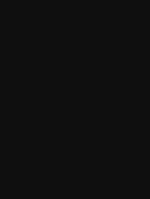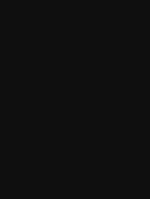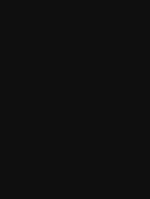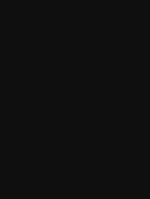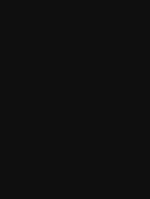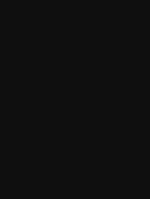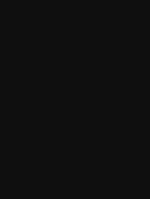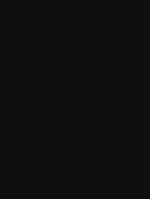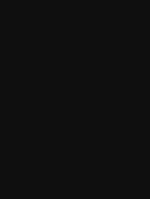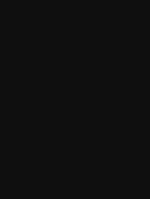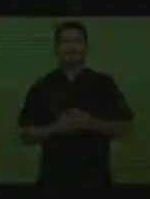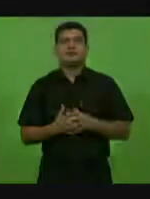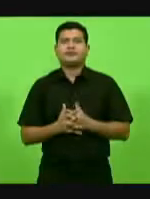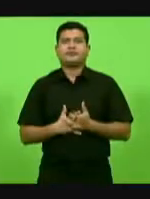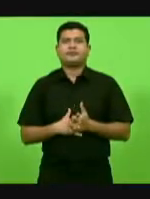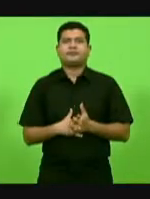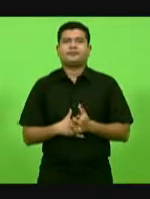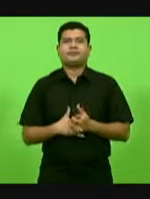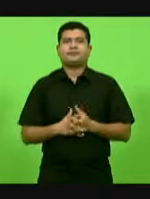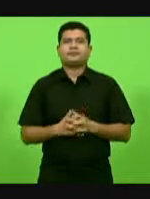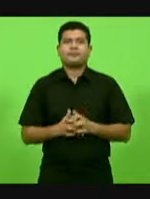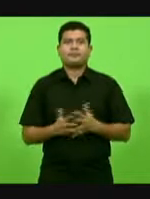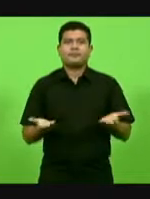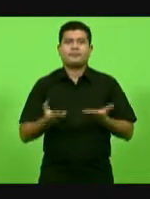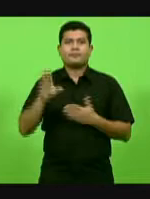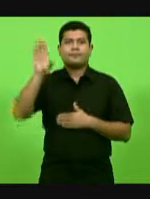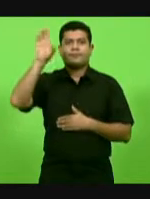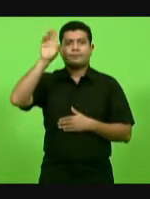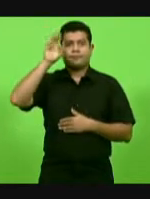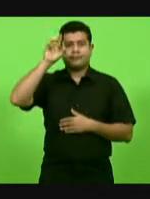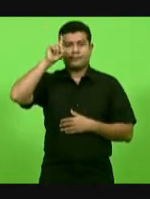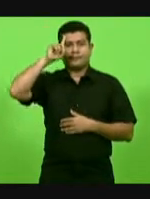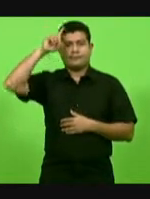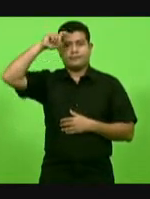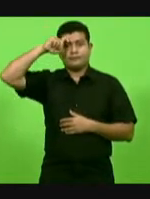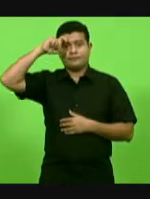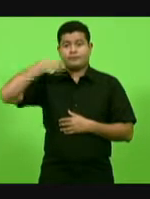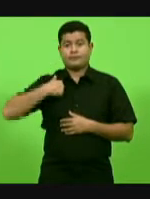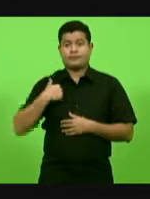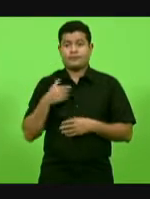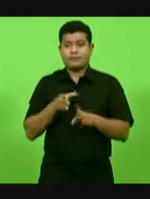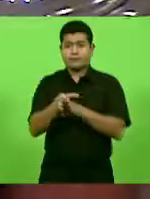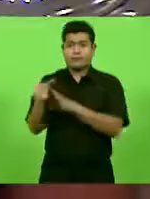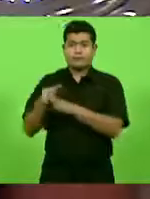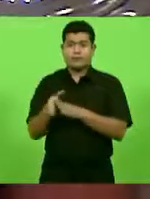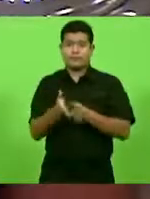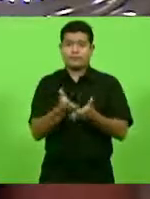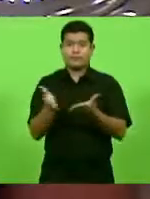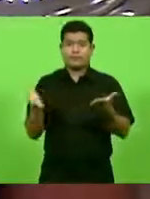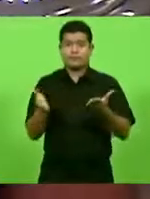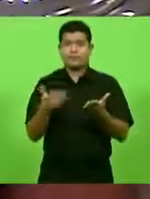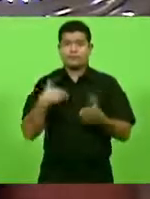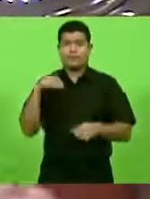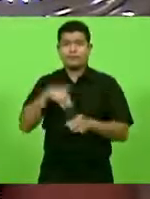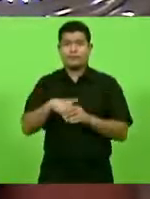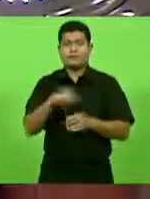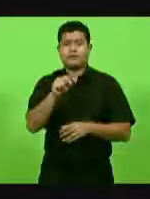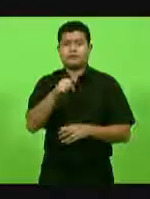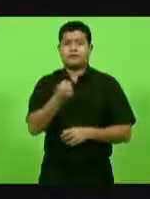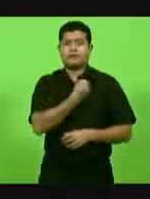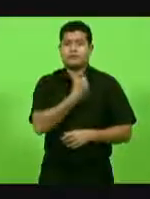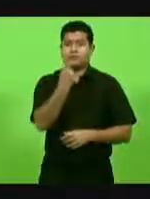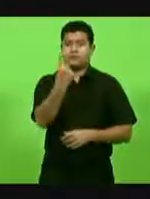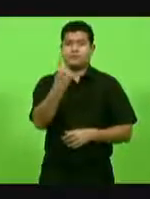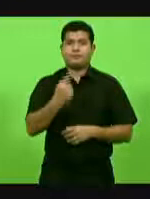Senhor presidente, pela ordem, senhor presidente. Pela ordem, deputado Marcos Vieira. O encaminhamento que faço também é voto sim, número 1, senhor presidente.